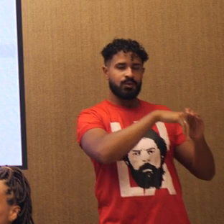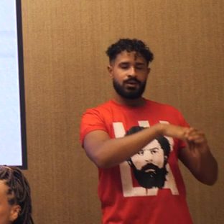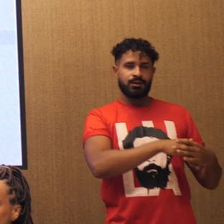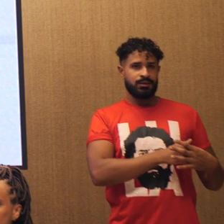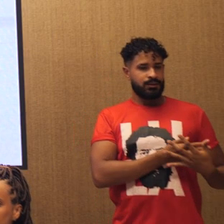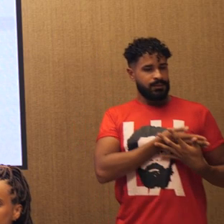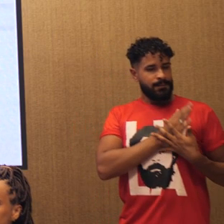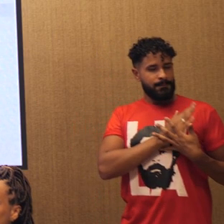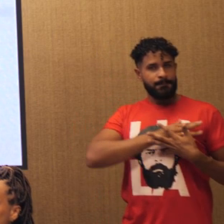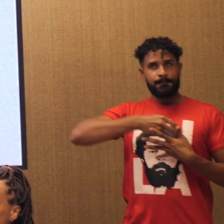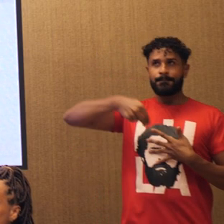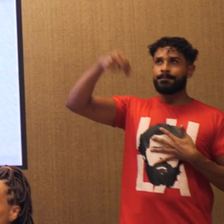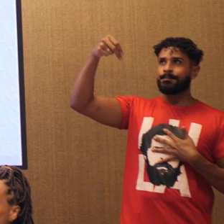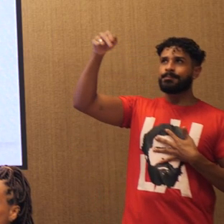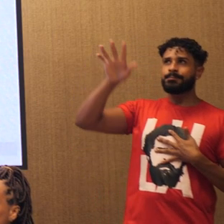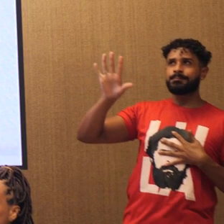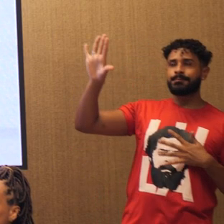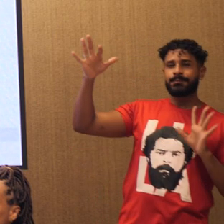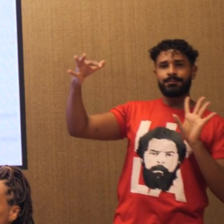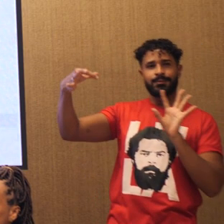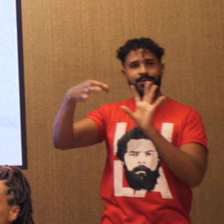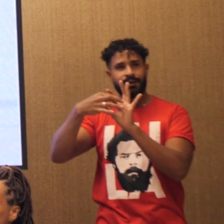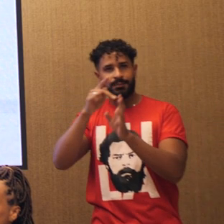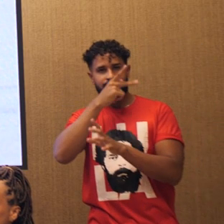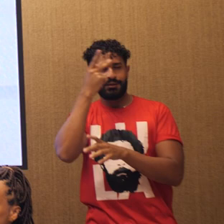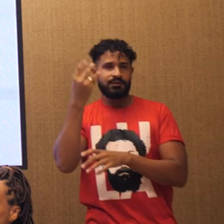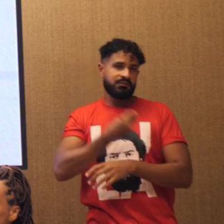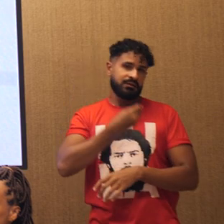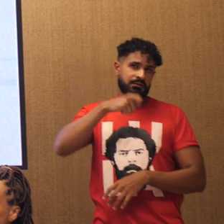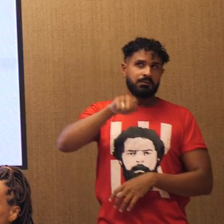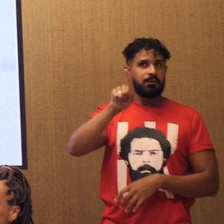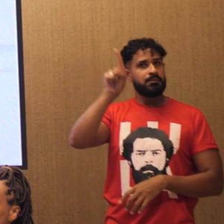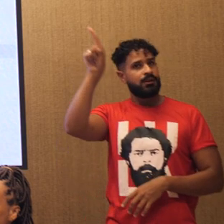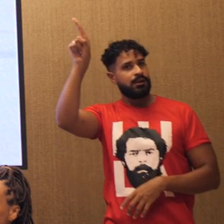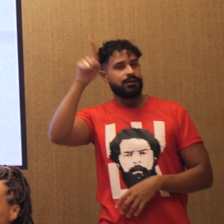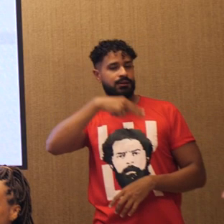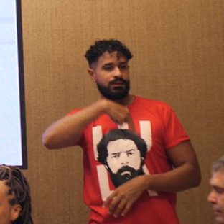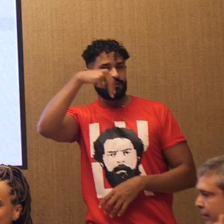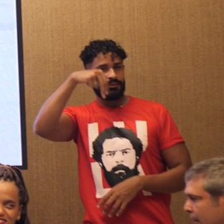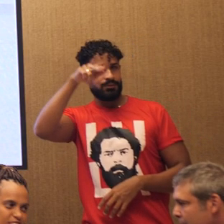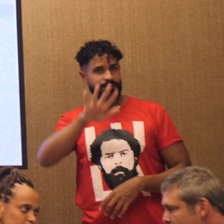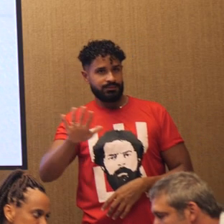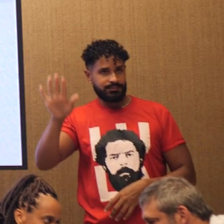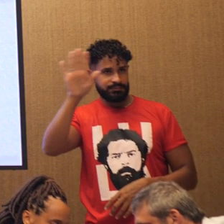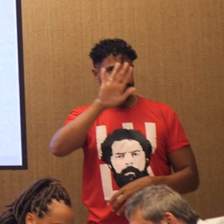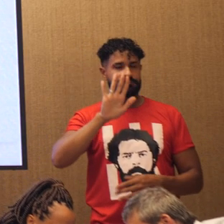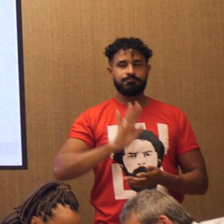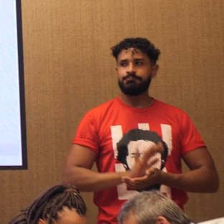coração nordestino, moradores ou não do Nordeste.